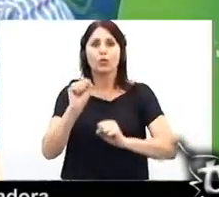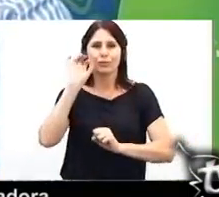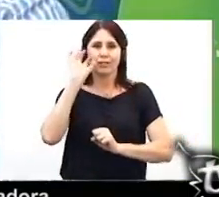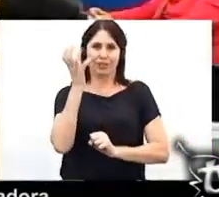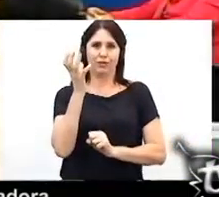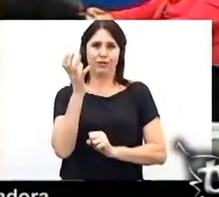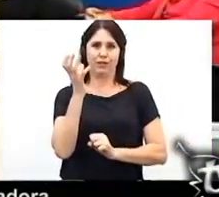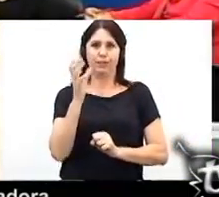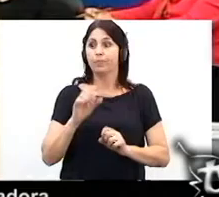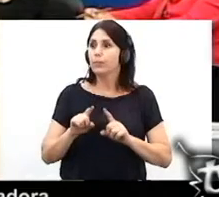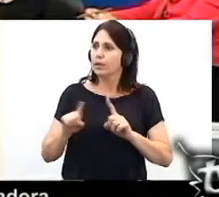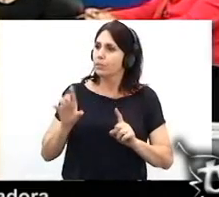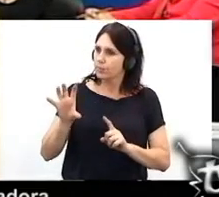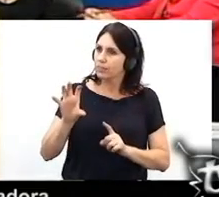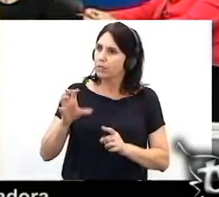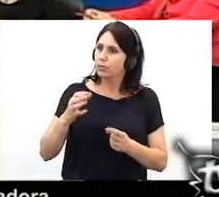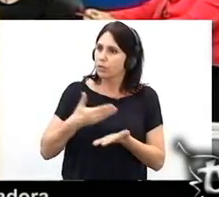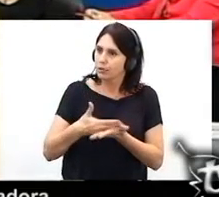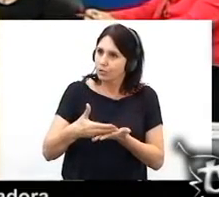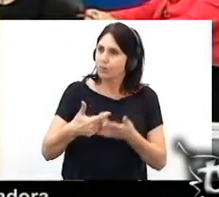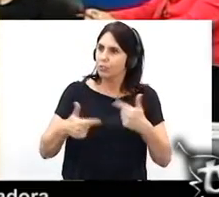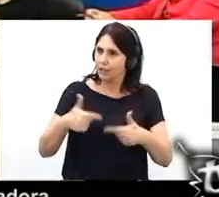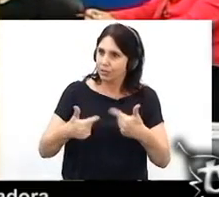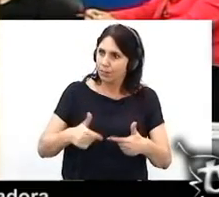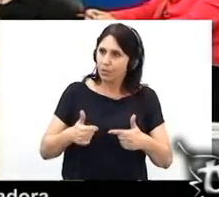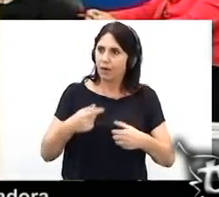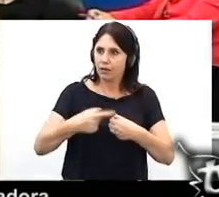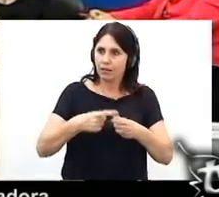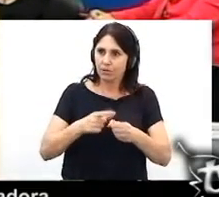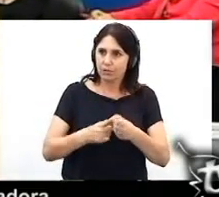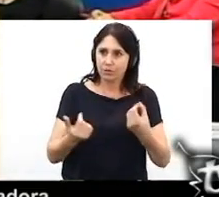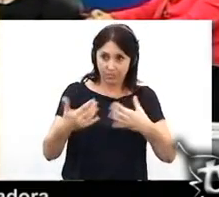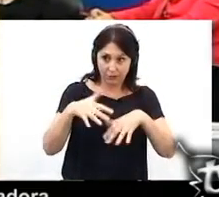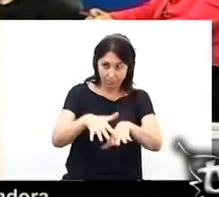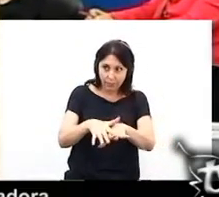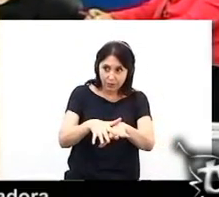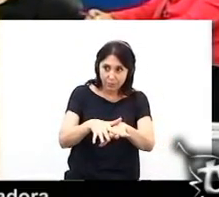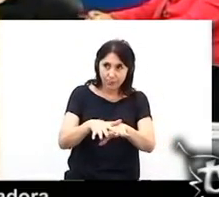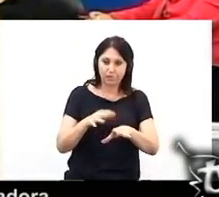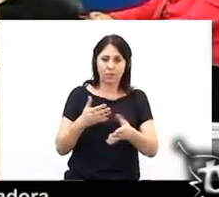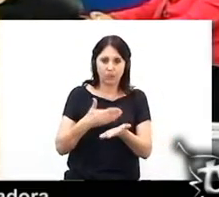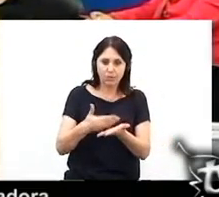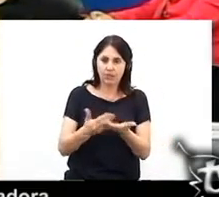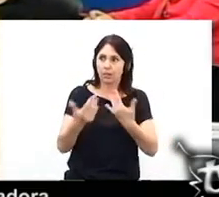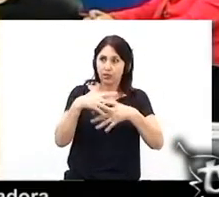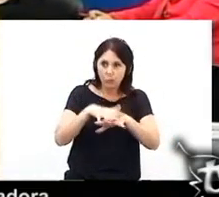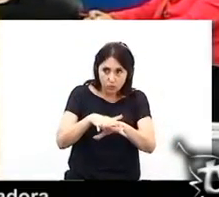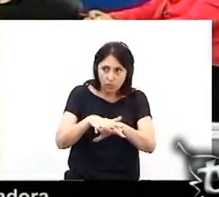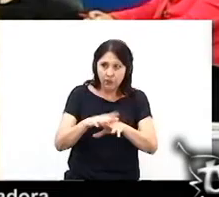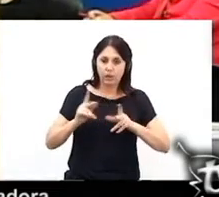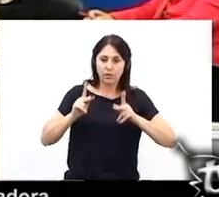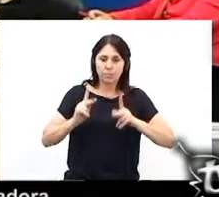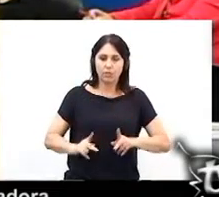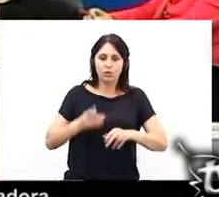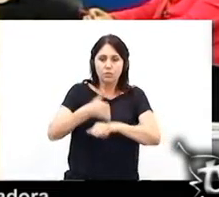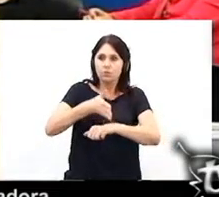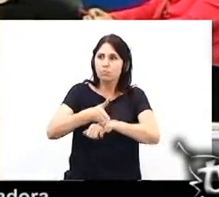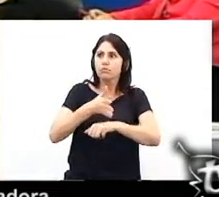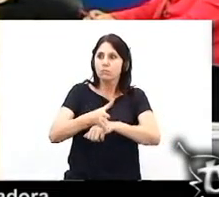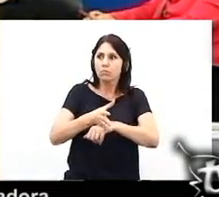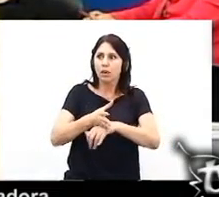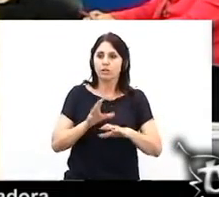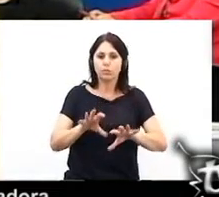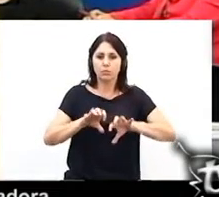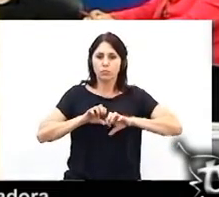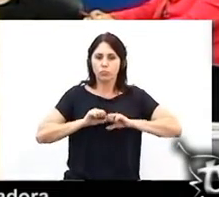âmbitos, né, com públicos diferentes e com determinados focos. Ao mesmo tempo que a gente sabe que não é um programa que vai nascer dando conta, né,